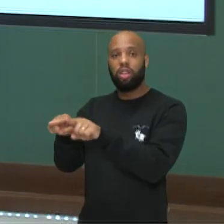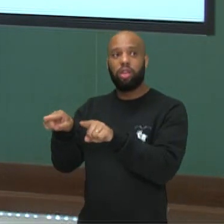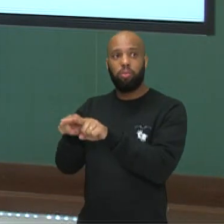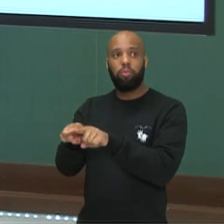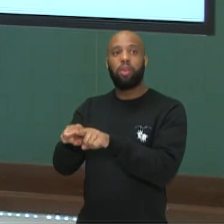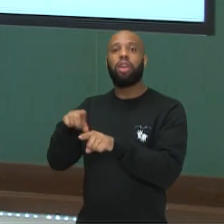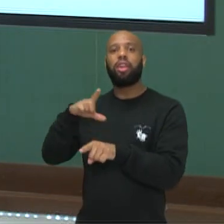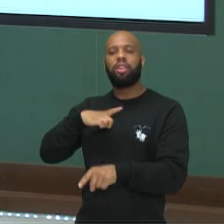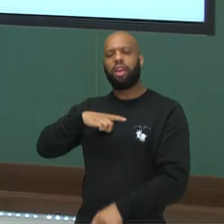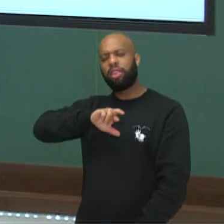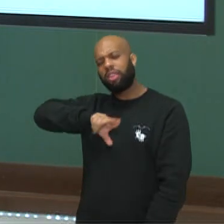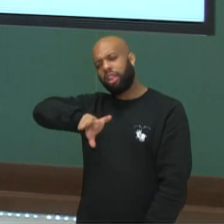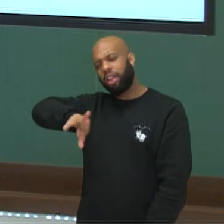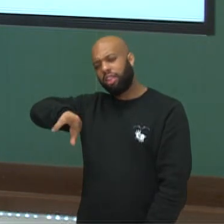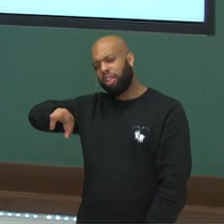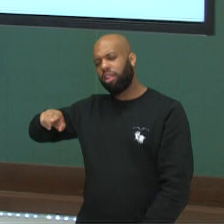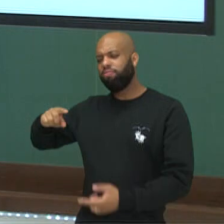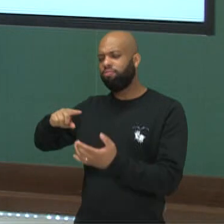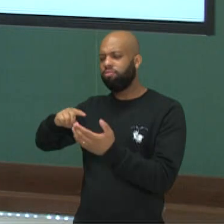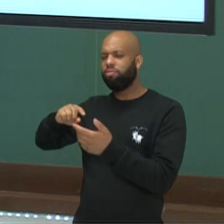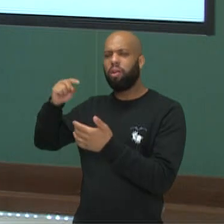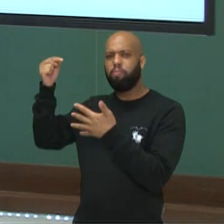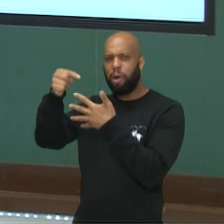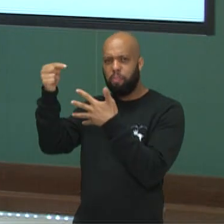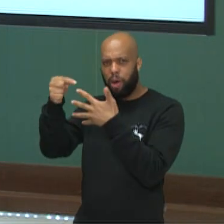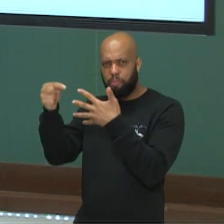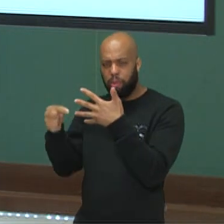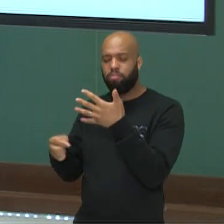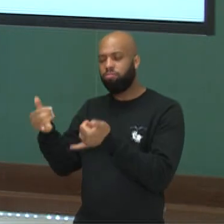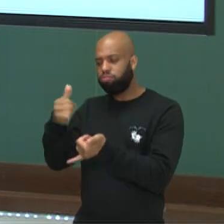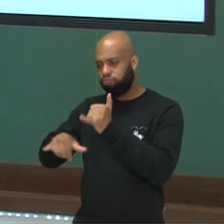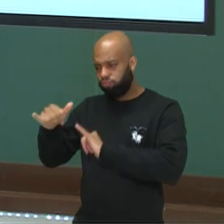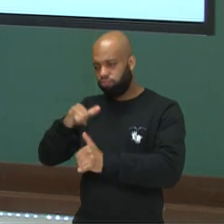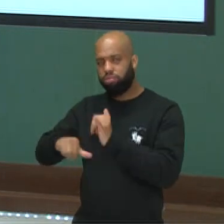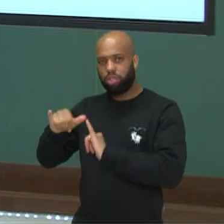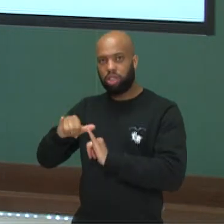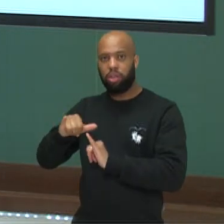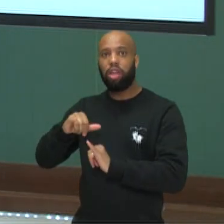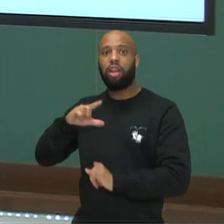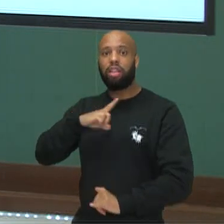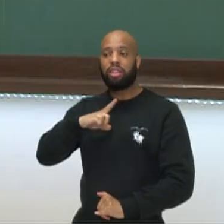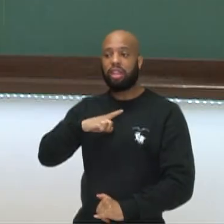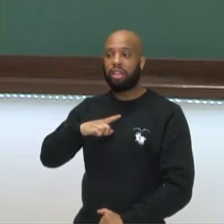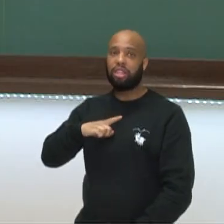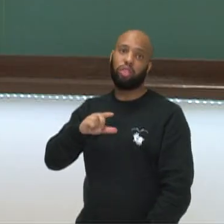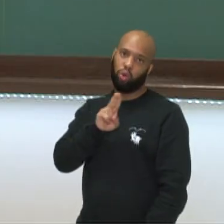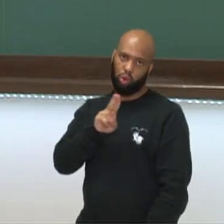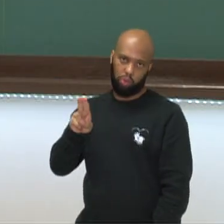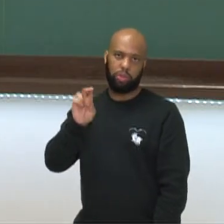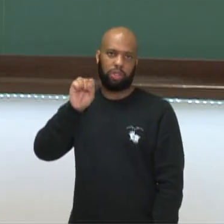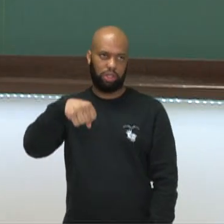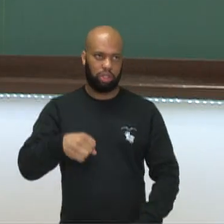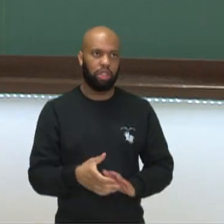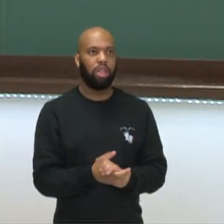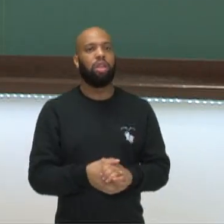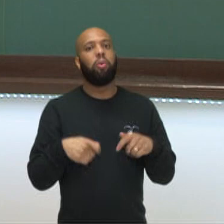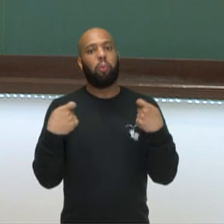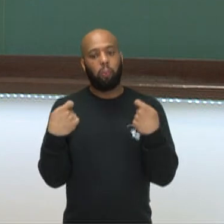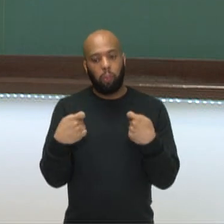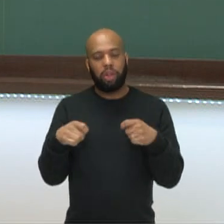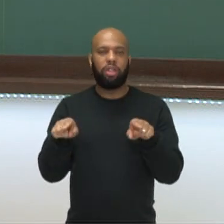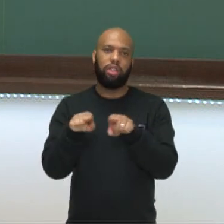uma vasta quantidade de elementos químicos que precisam ser classificadas, que precisam